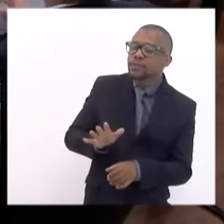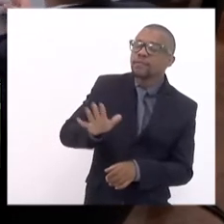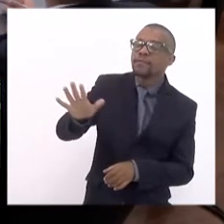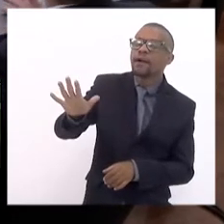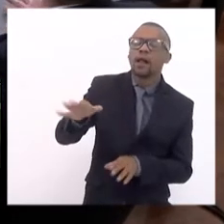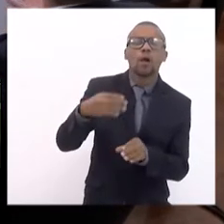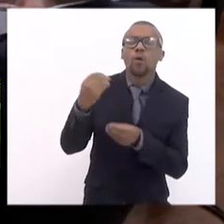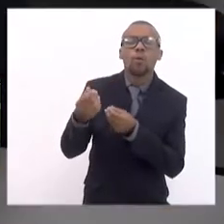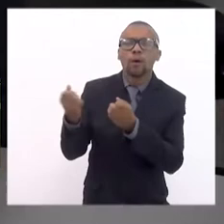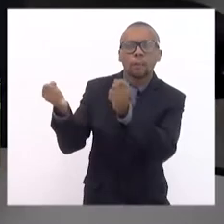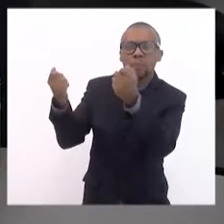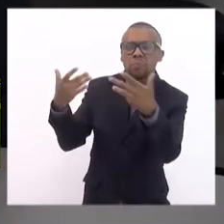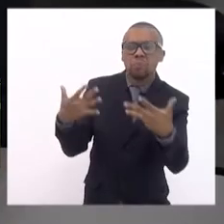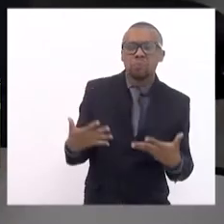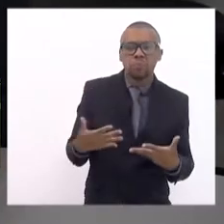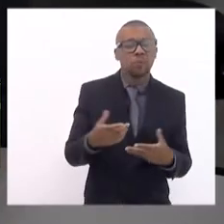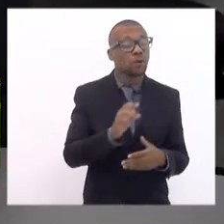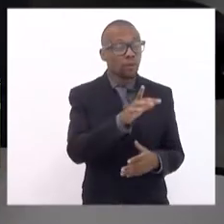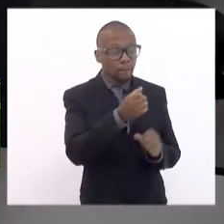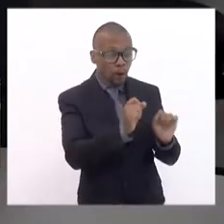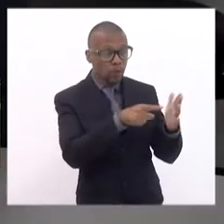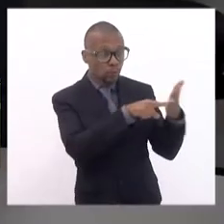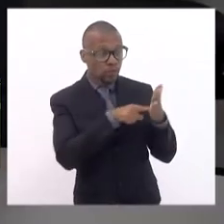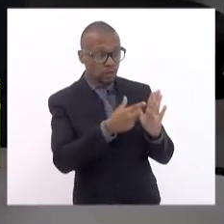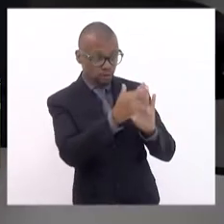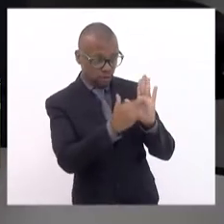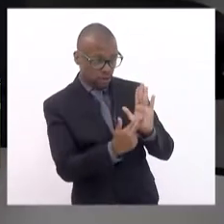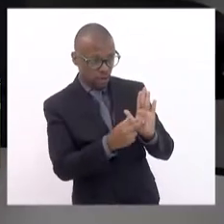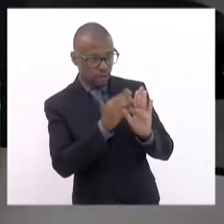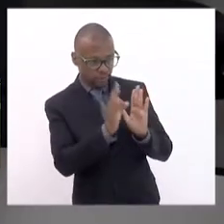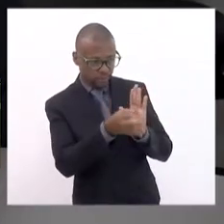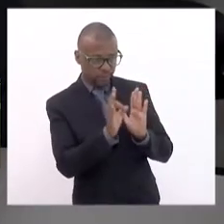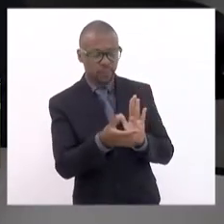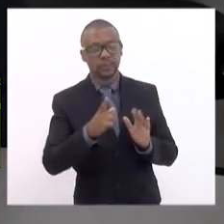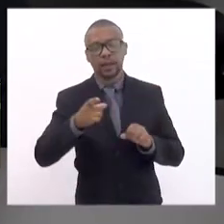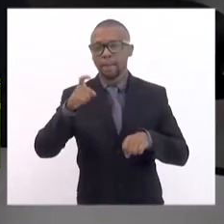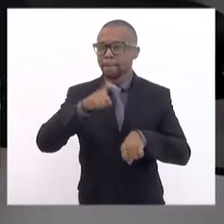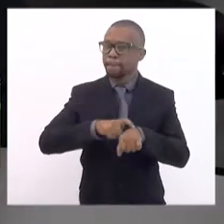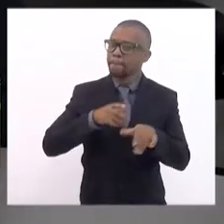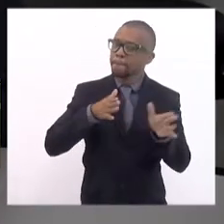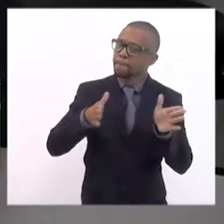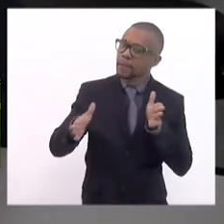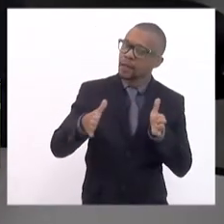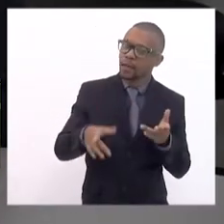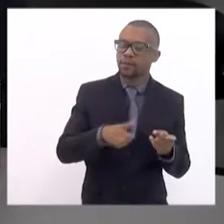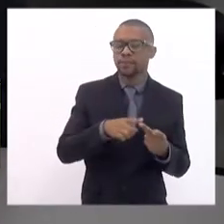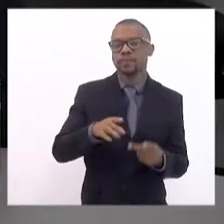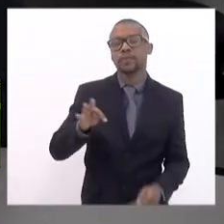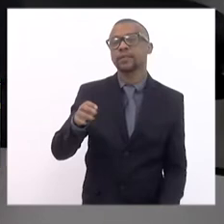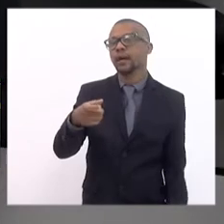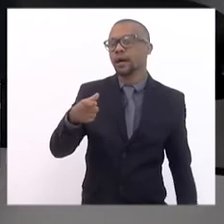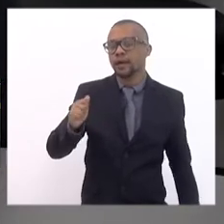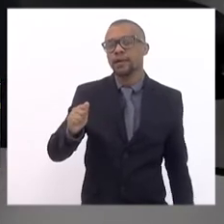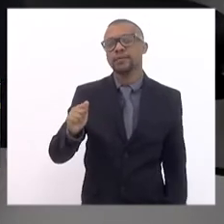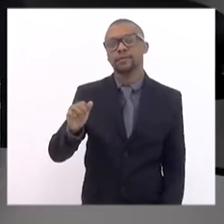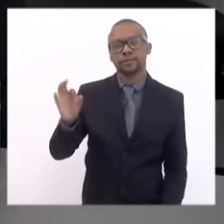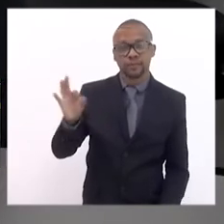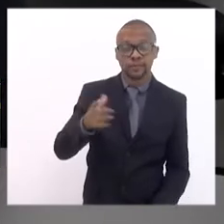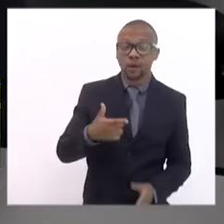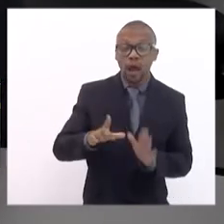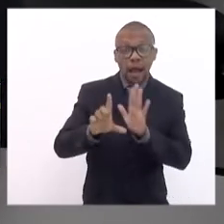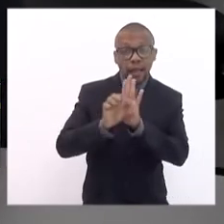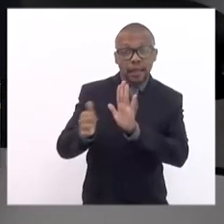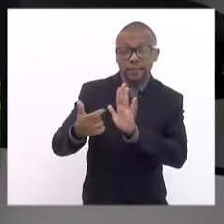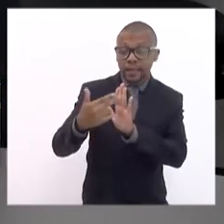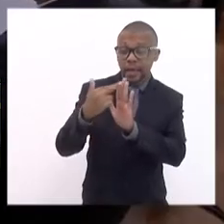ser desenrolada? A lei, ela já pode vir já com as regras, né, Madureira? Ela pode vir com a regra de prazo, de taxa, ela pode não, a lei taxa tem zero. A lei tem várias regras. Sim.